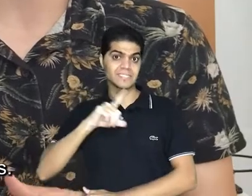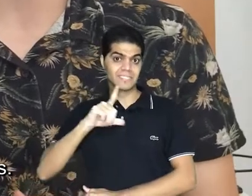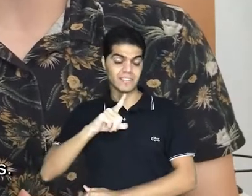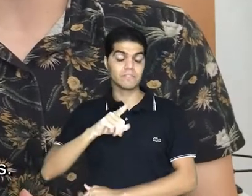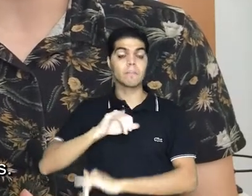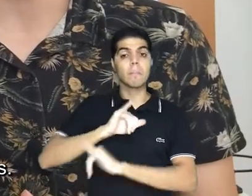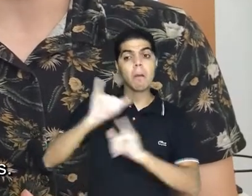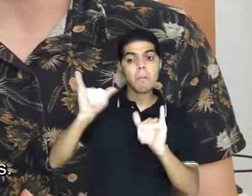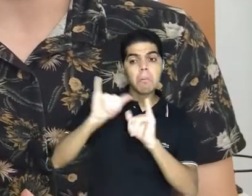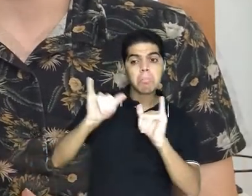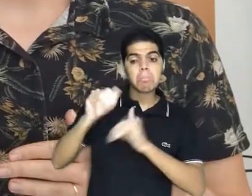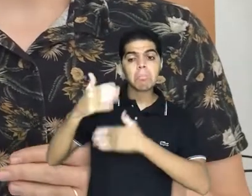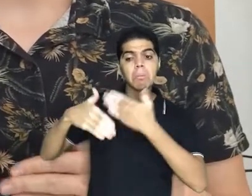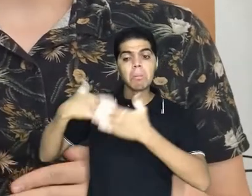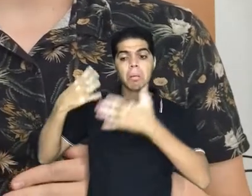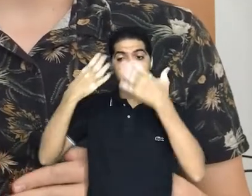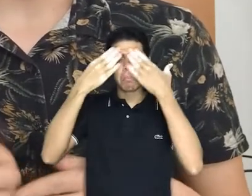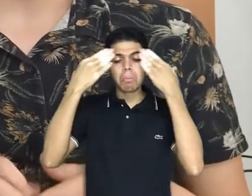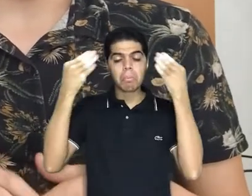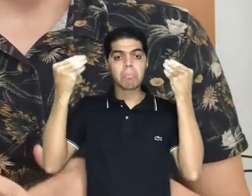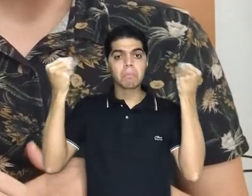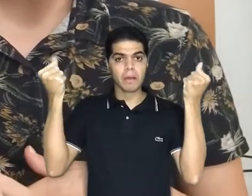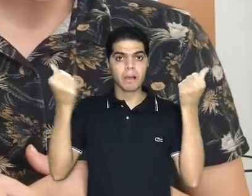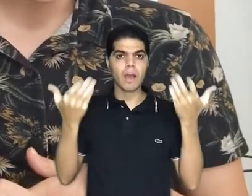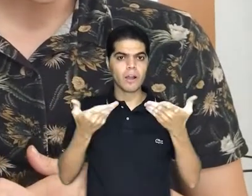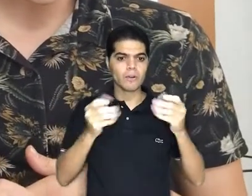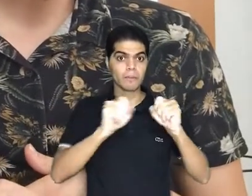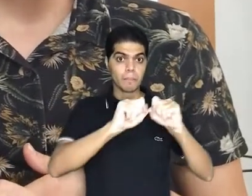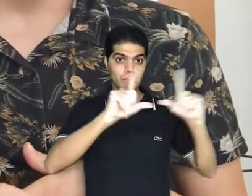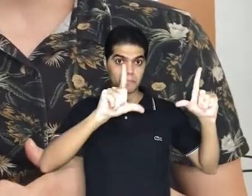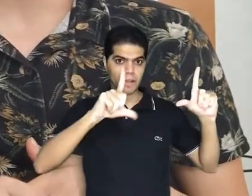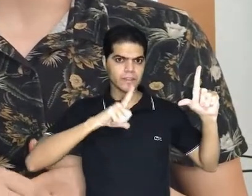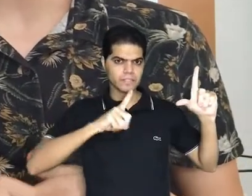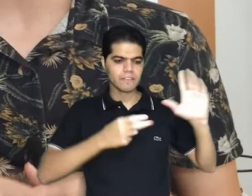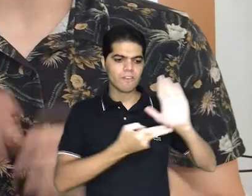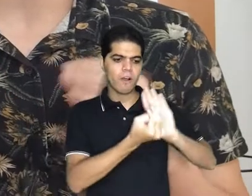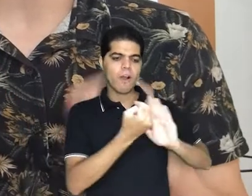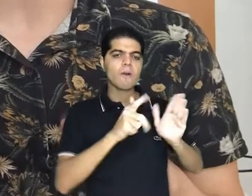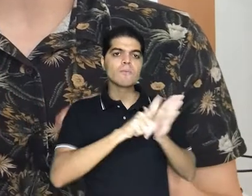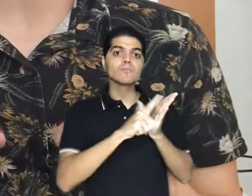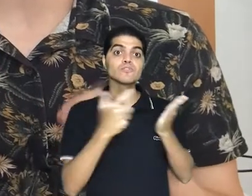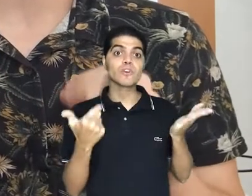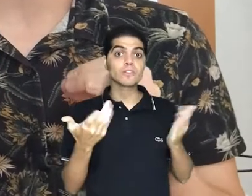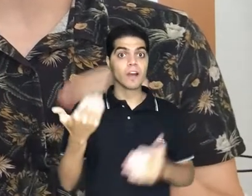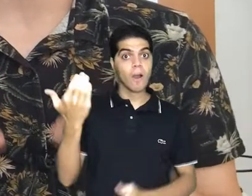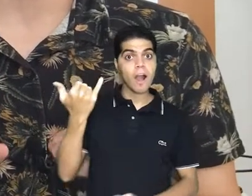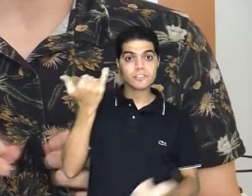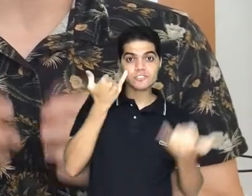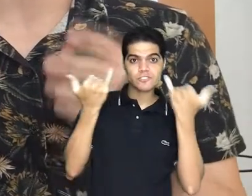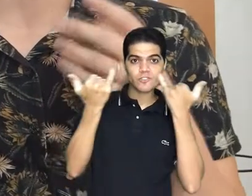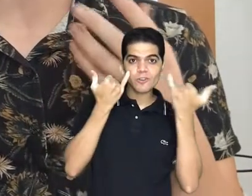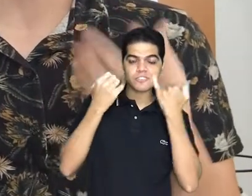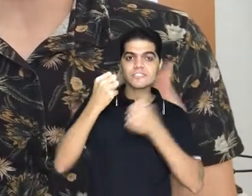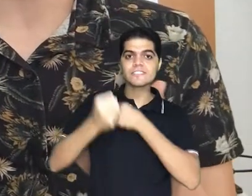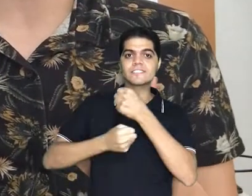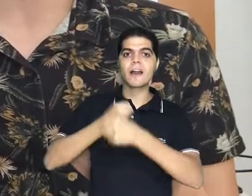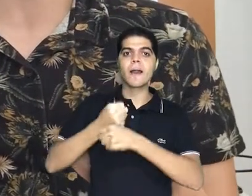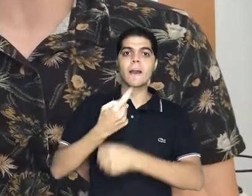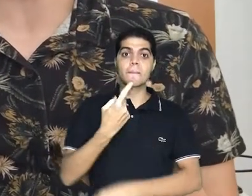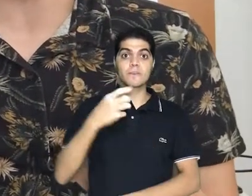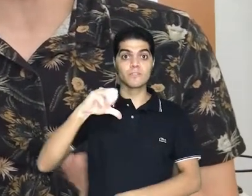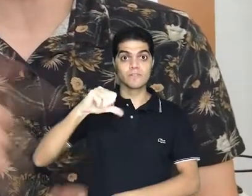vão sendo apagadas e esquecidas vejam por exemplo esta imagem publicado no Jornal Gazeta de notícias em 1922 em